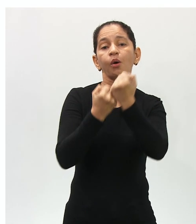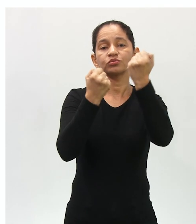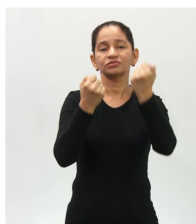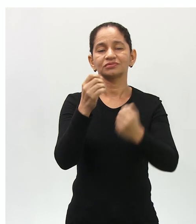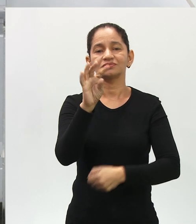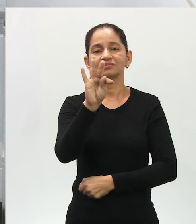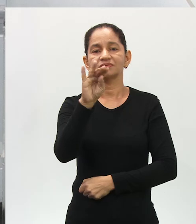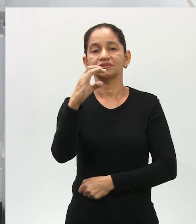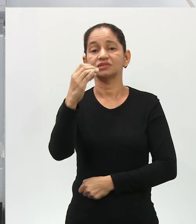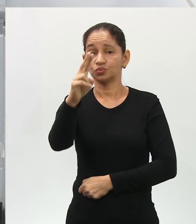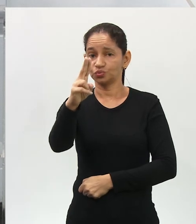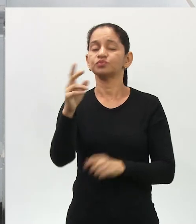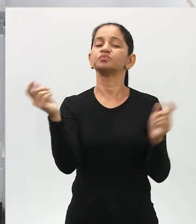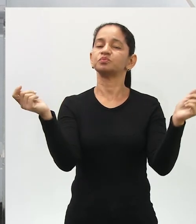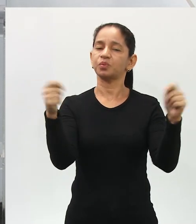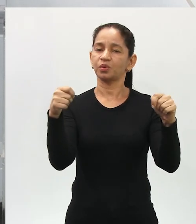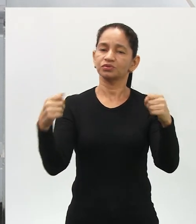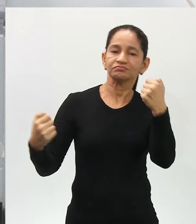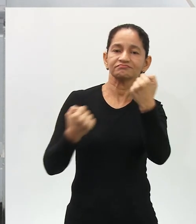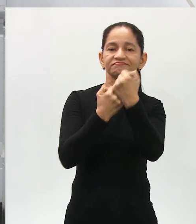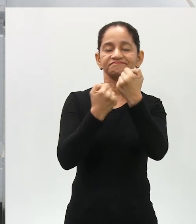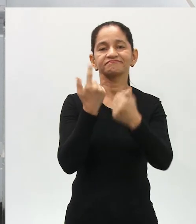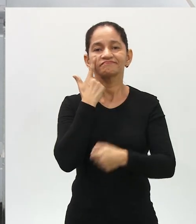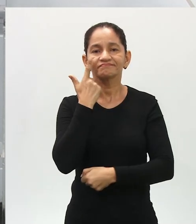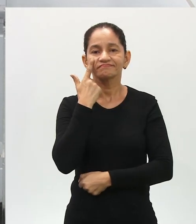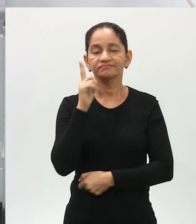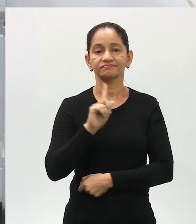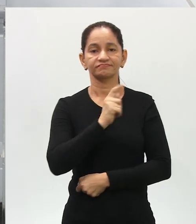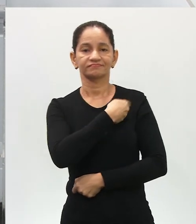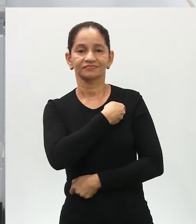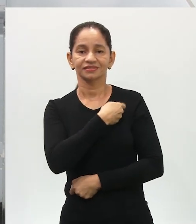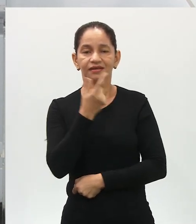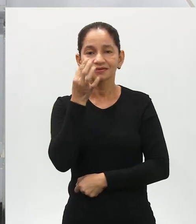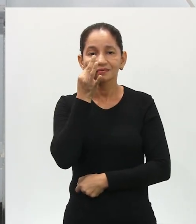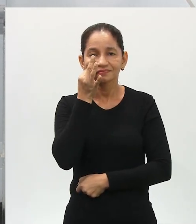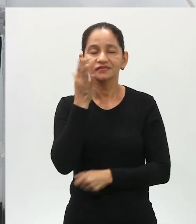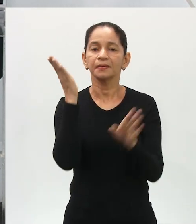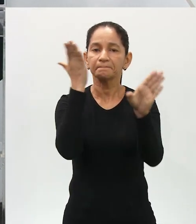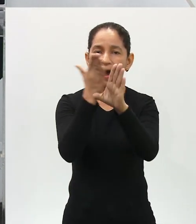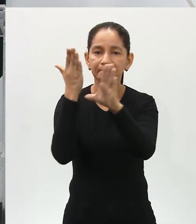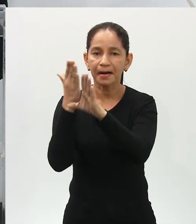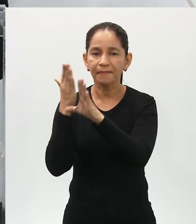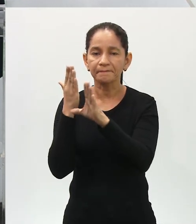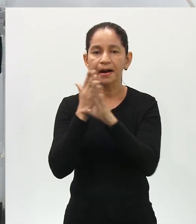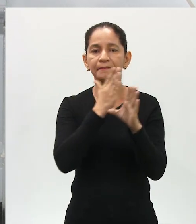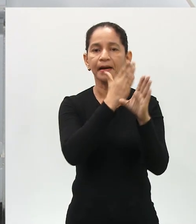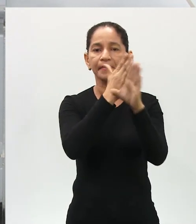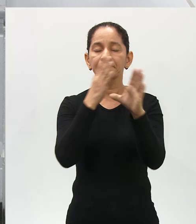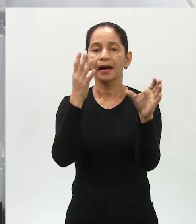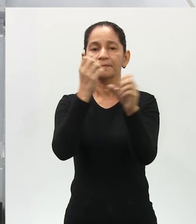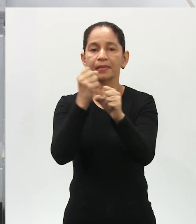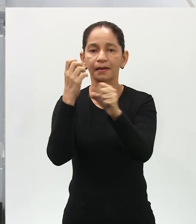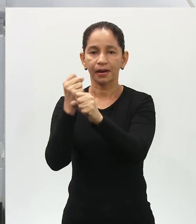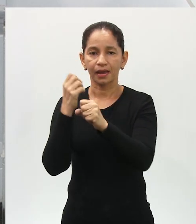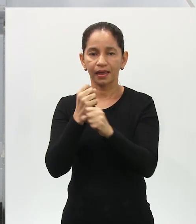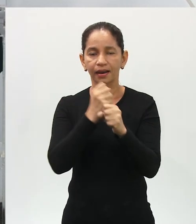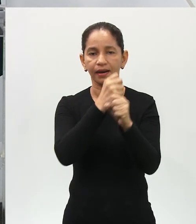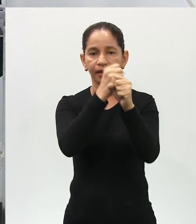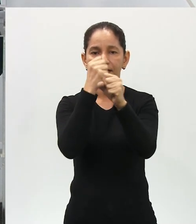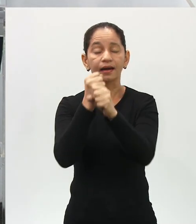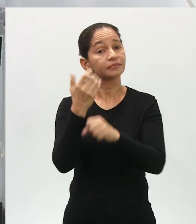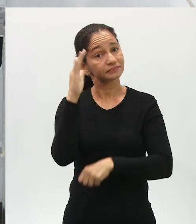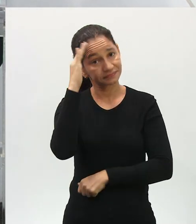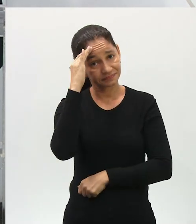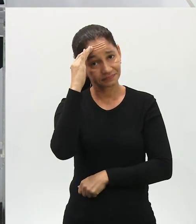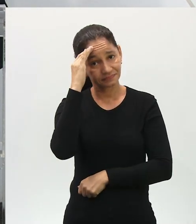de Contas, né? No caso da União, o Tribunal de Contas da União, no caso do município e do Estado, o Tribunal de Contas do Estado. E também